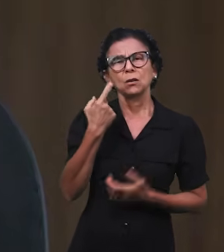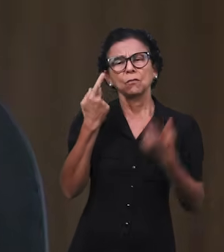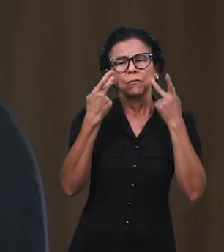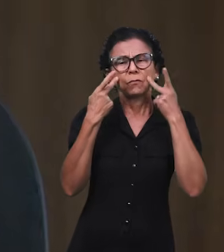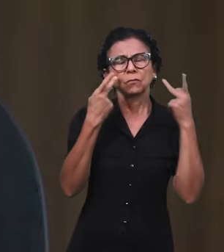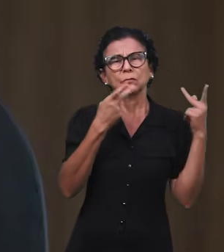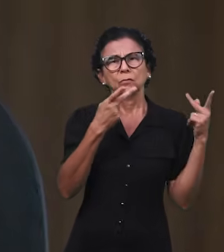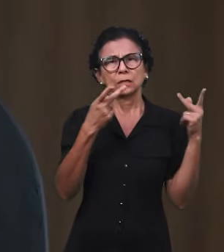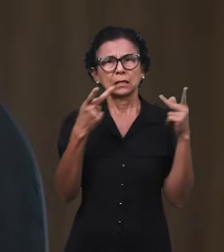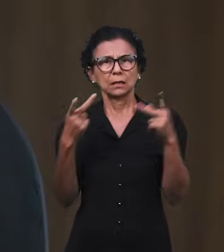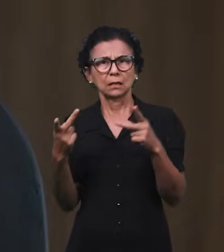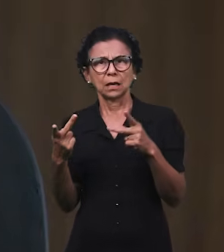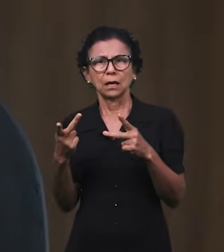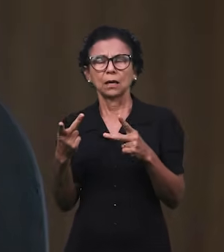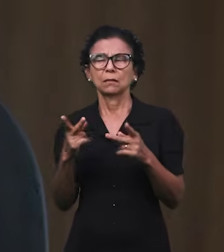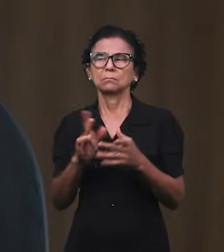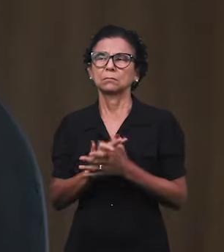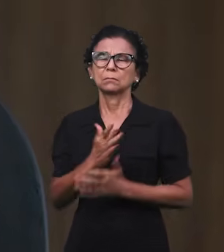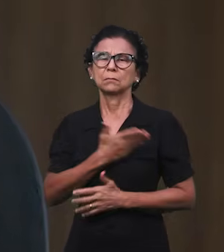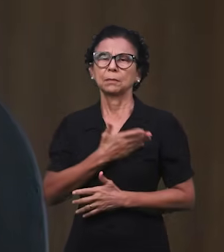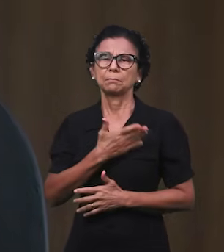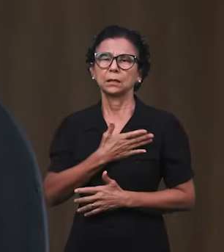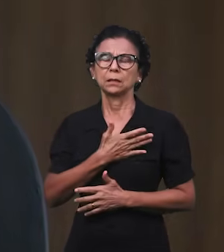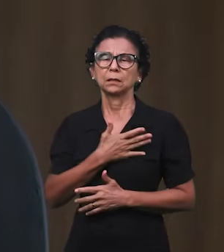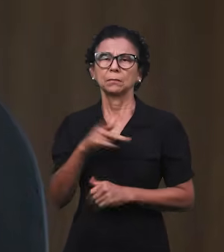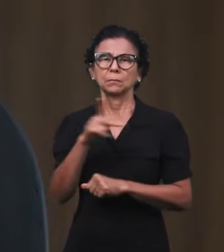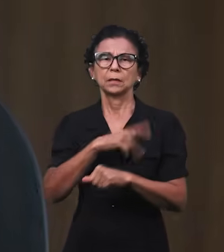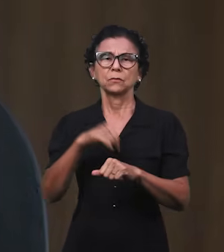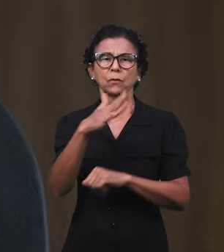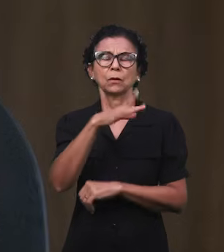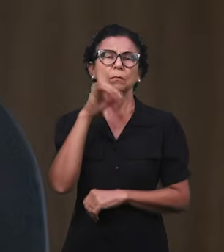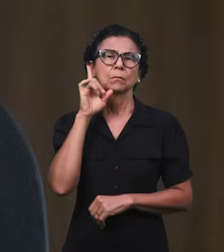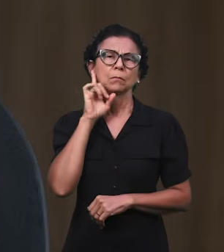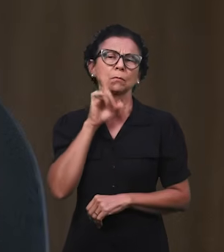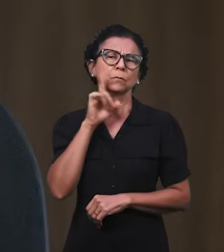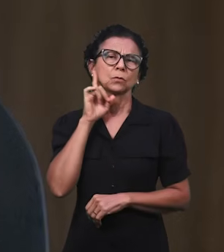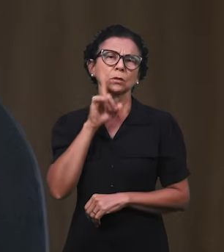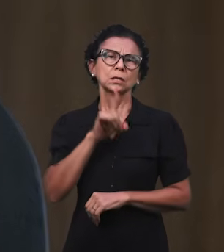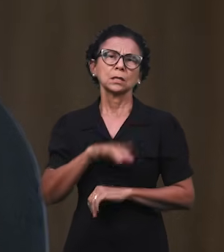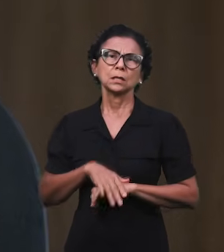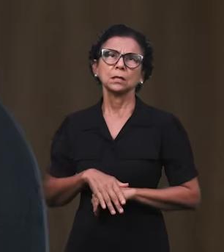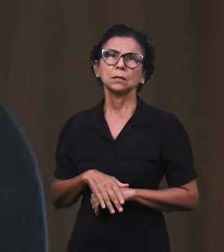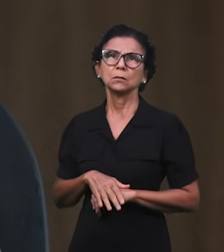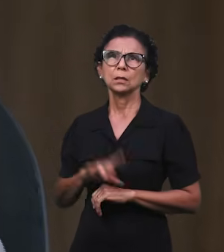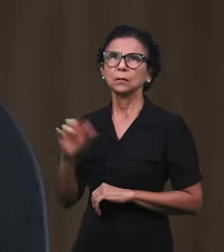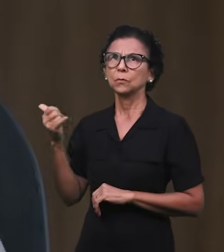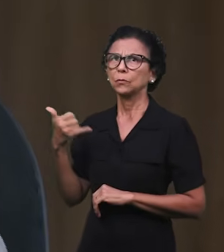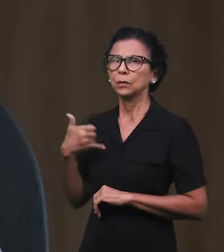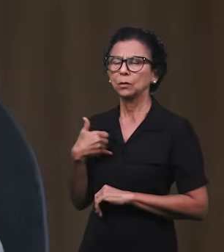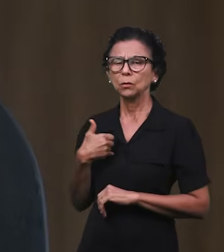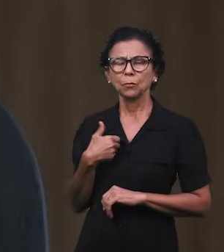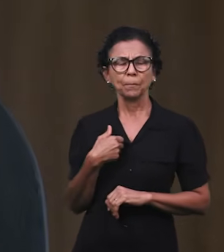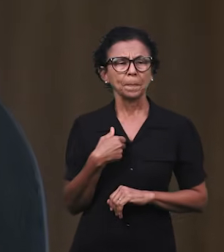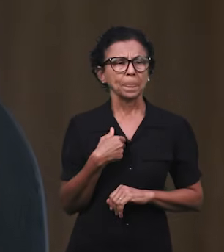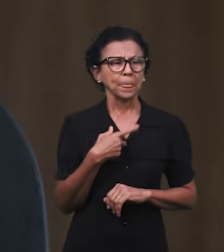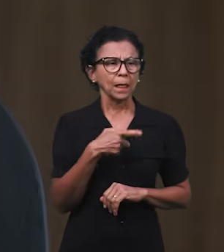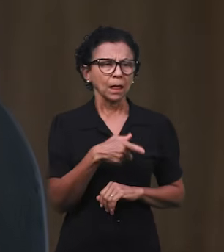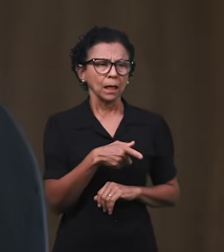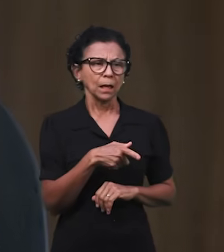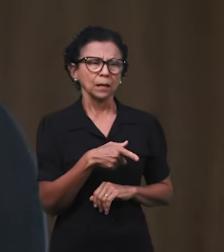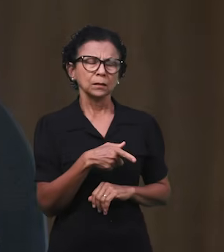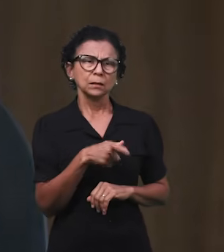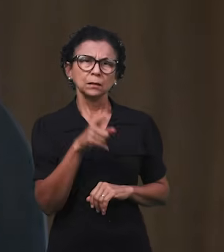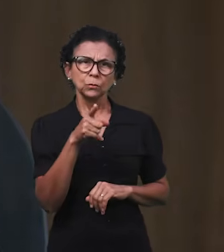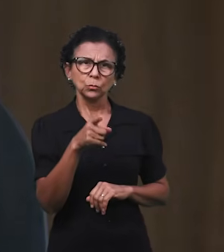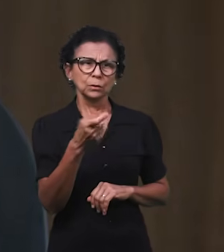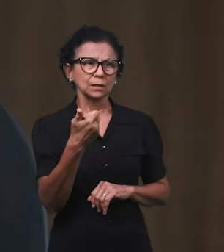que morava nos Estados Unidos e ela me falou, Sandra, essas coisas todas que você sente,